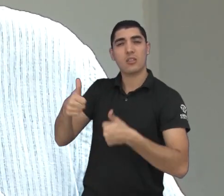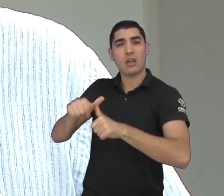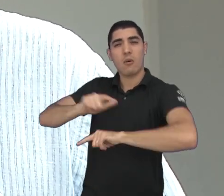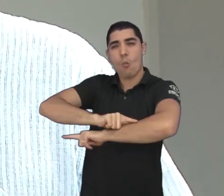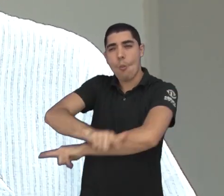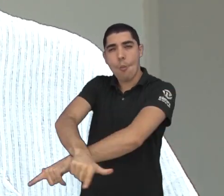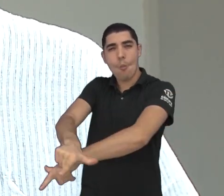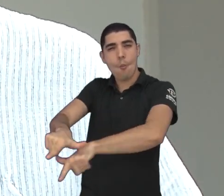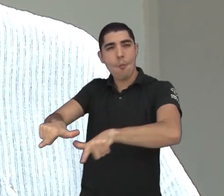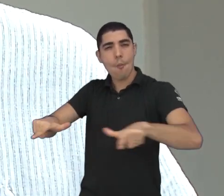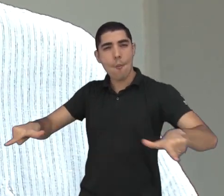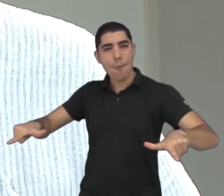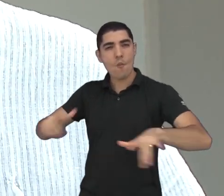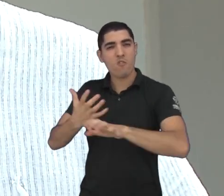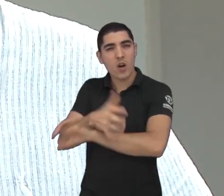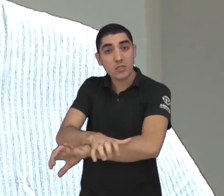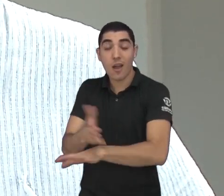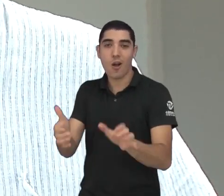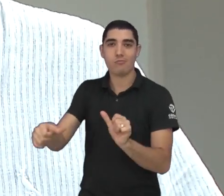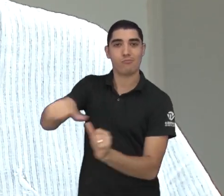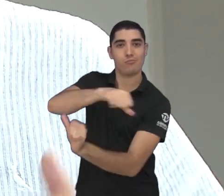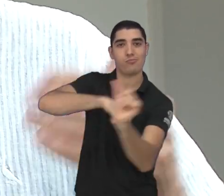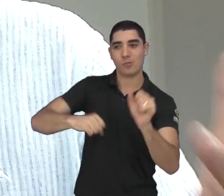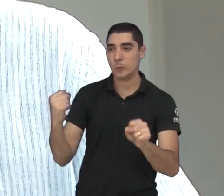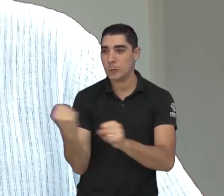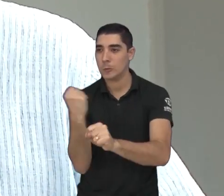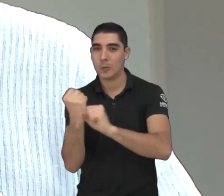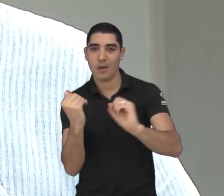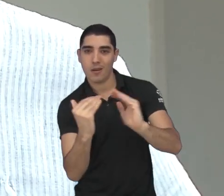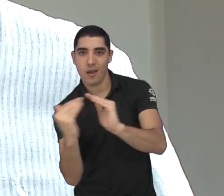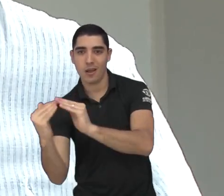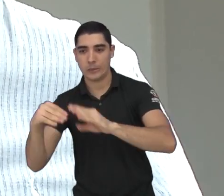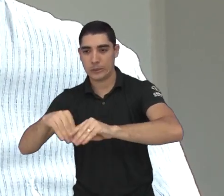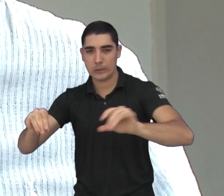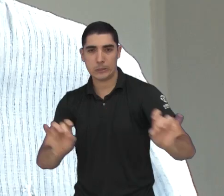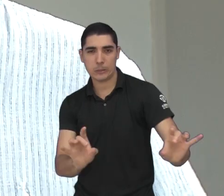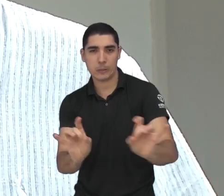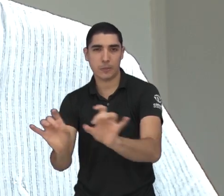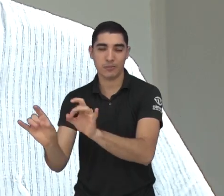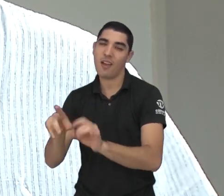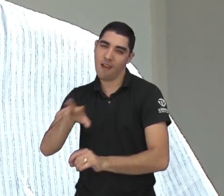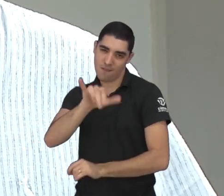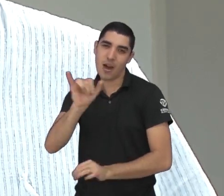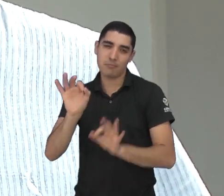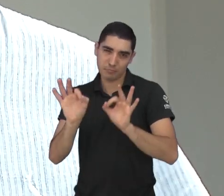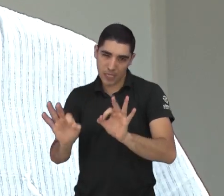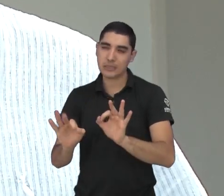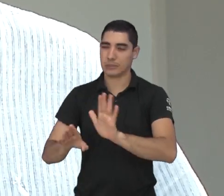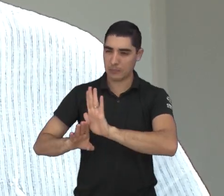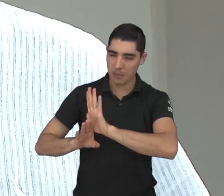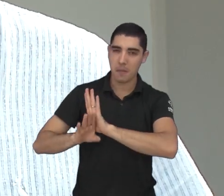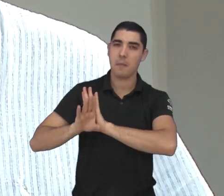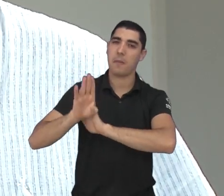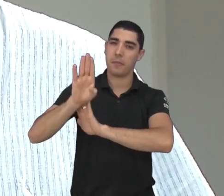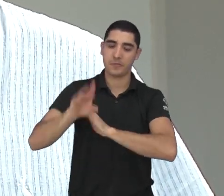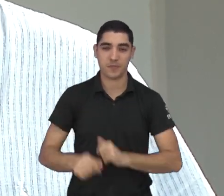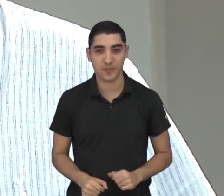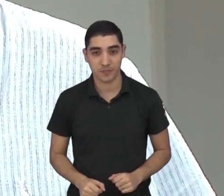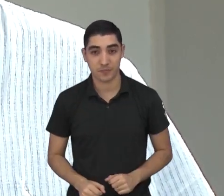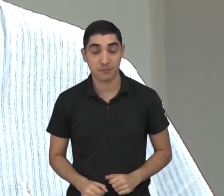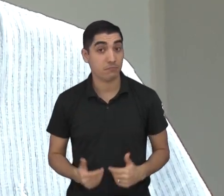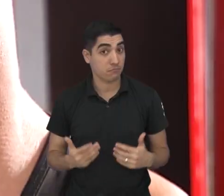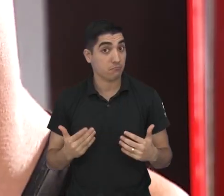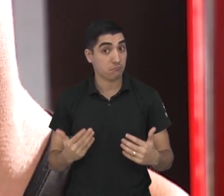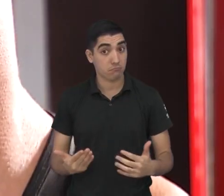vazios urbanos, que ocorria na Zona Leste. É a próxima frente aí que vai experimentar um percentual grande